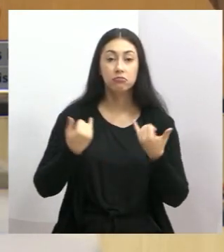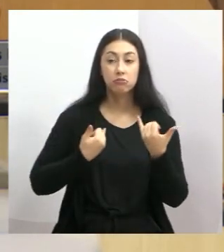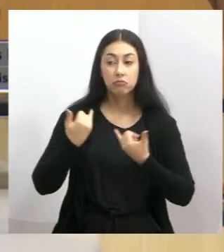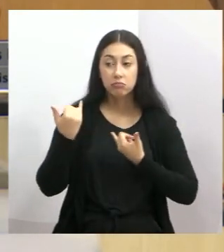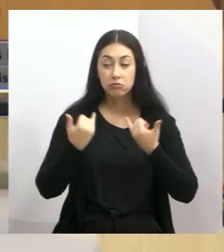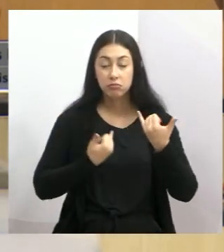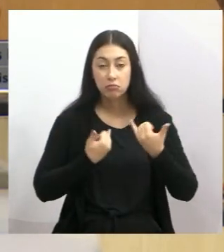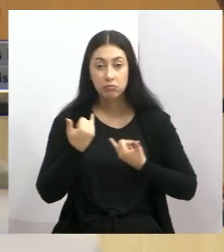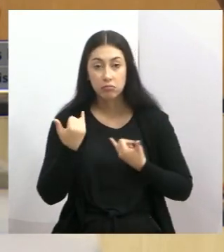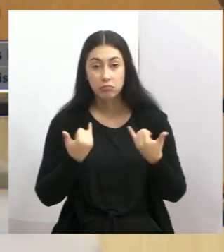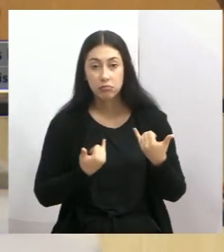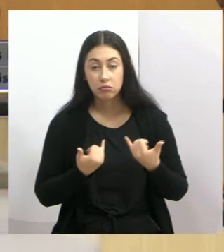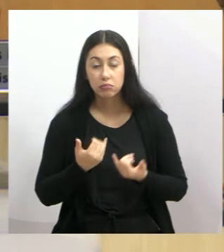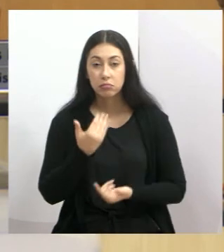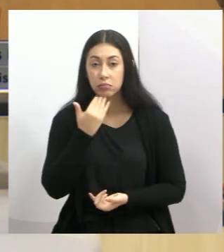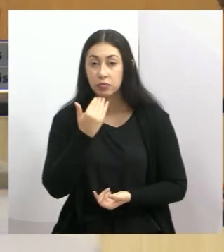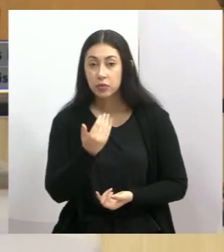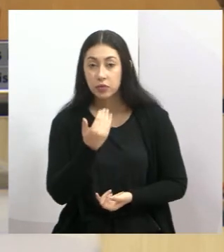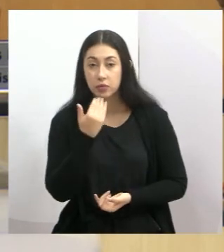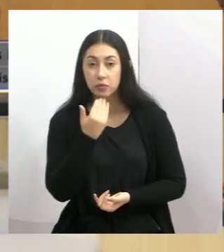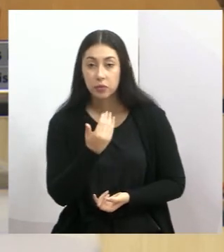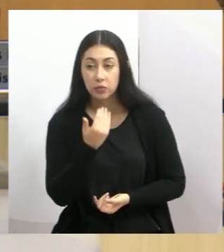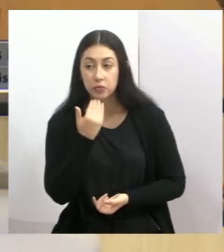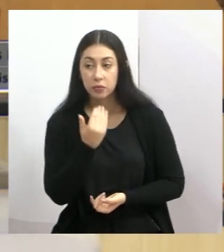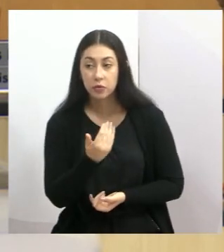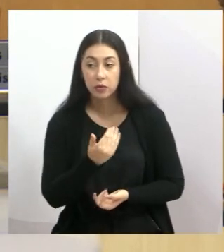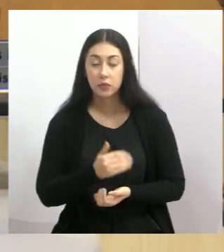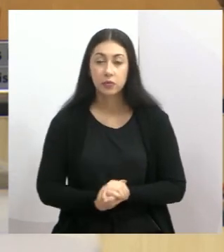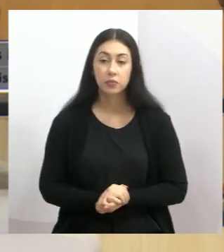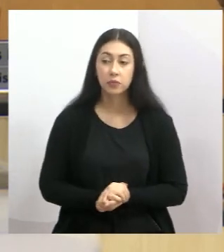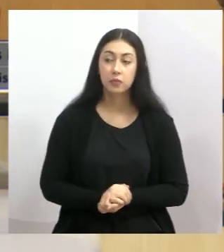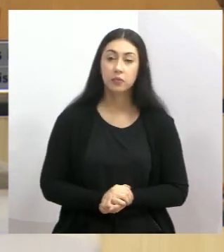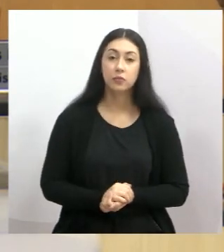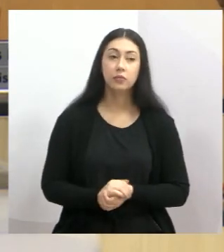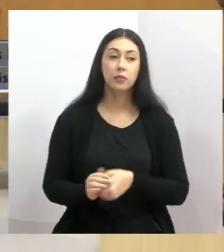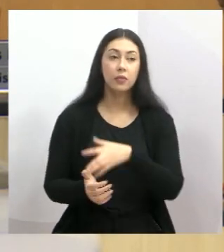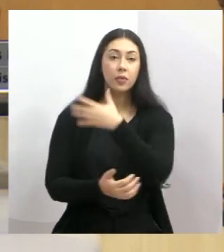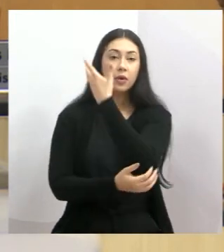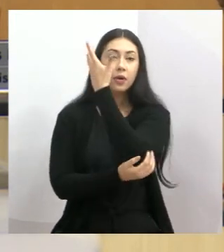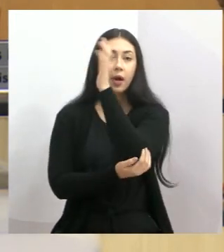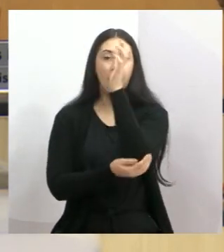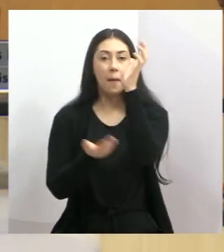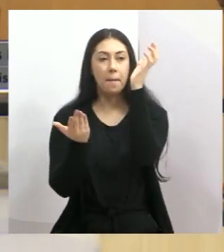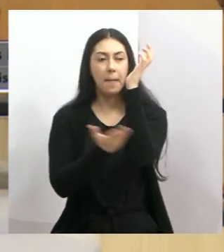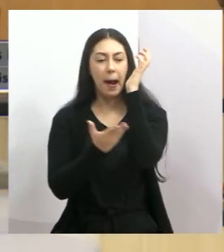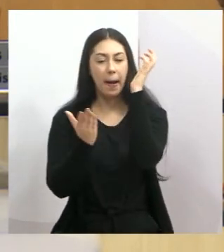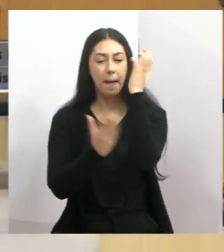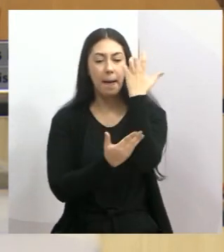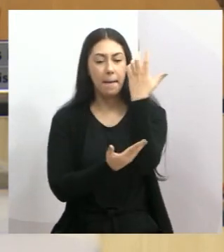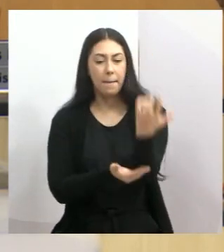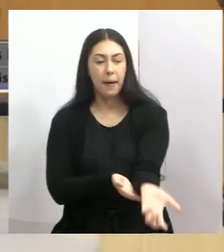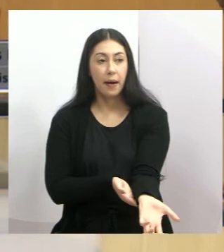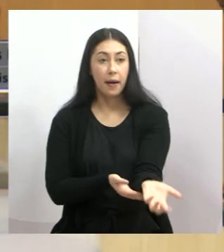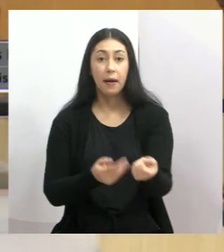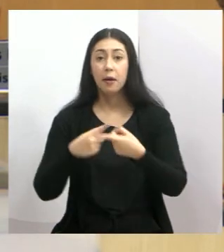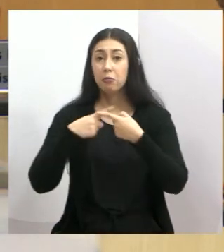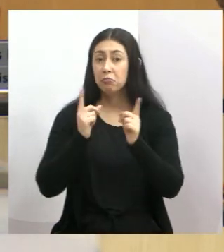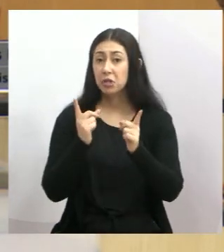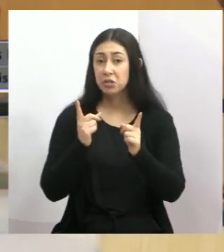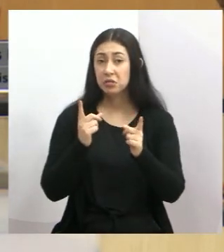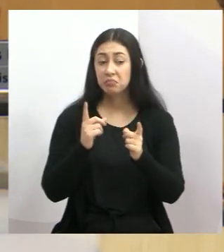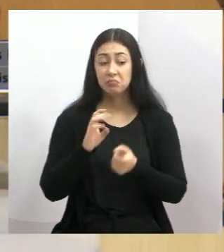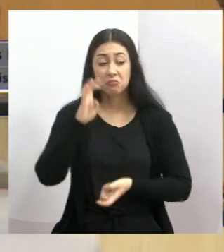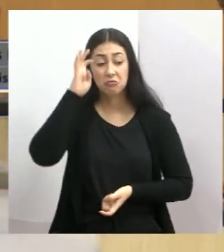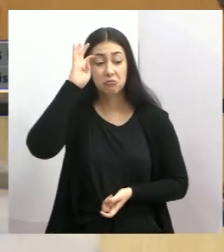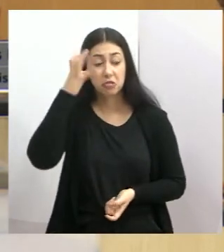pedido pedido no nosso gabinete para cortar algumas árvores e essa árvore não